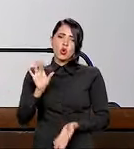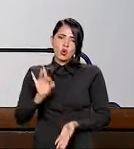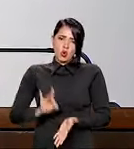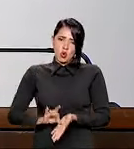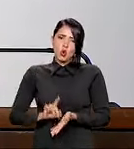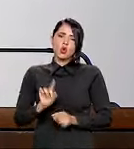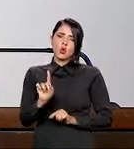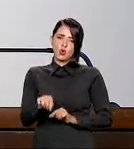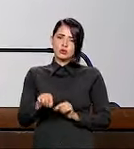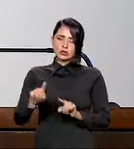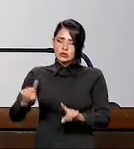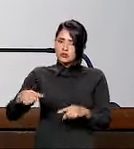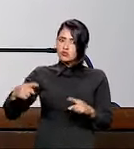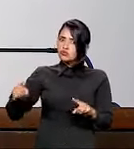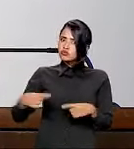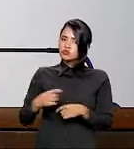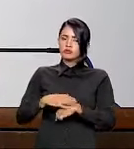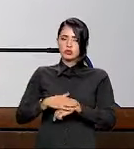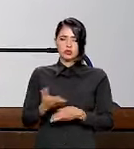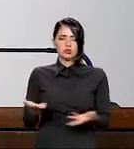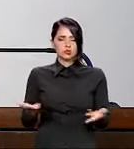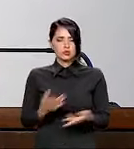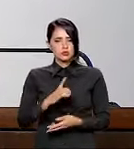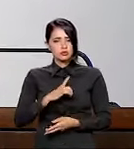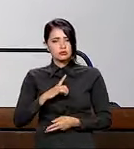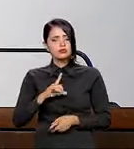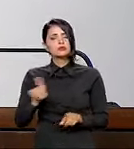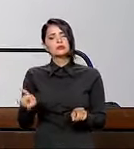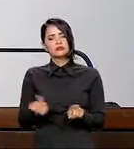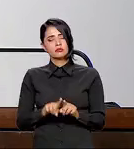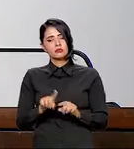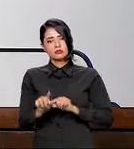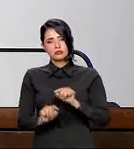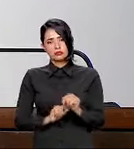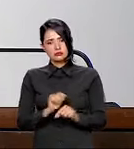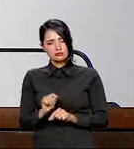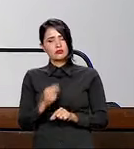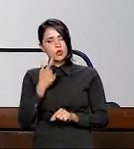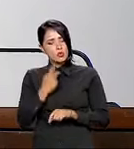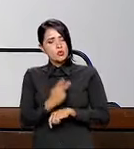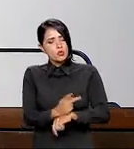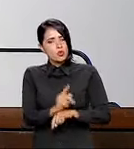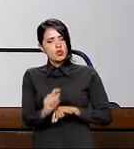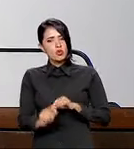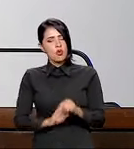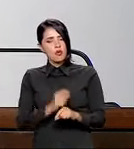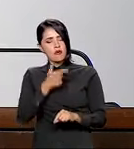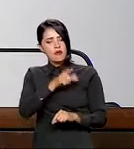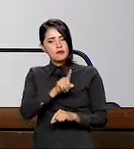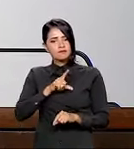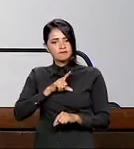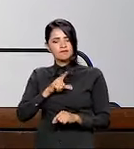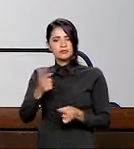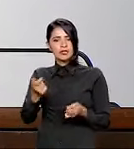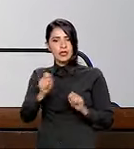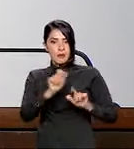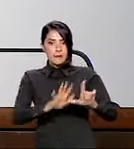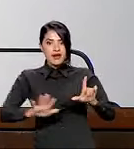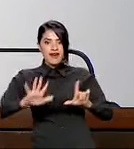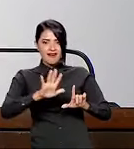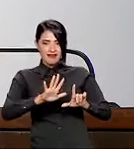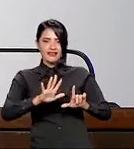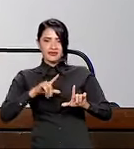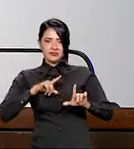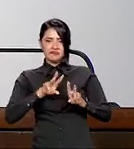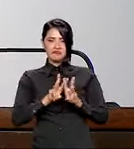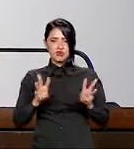reconhecendo os desafios desse momento e, sobretudo, buscando deixar uma plataforma para